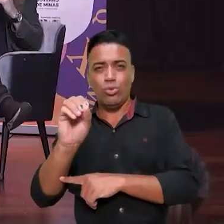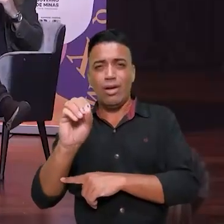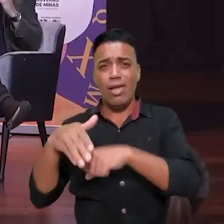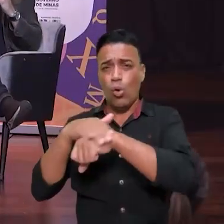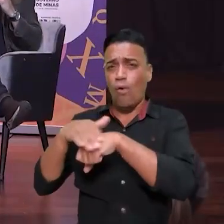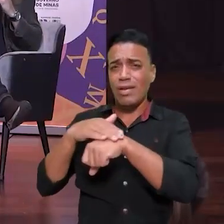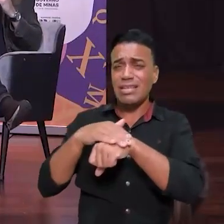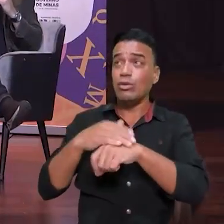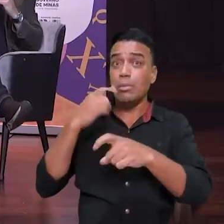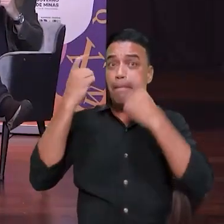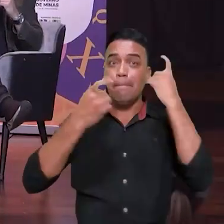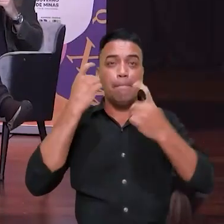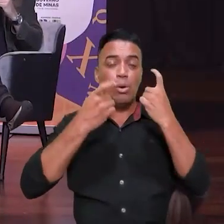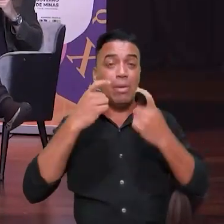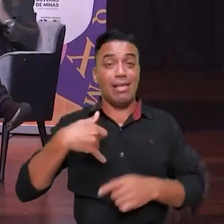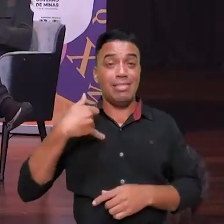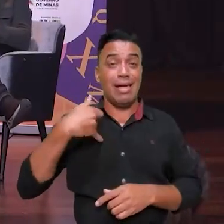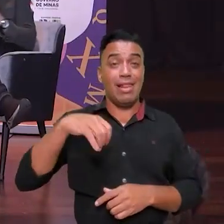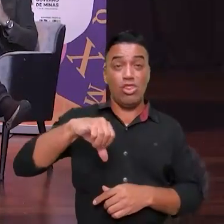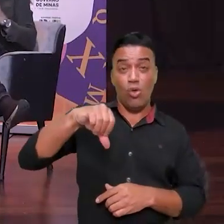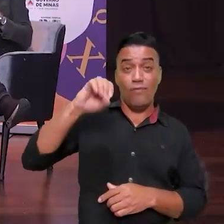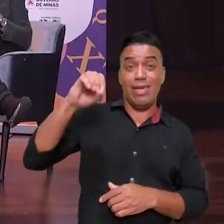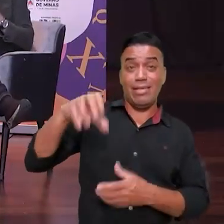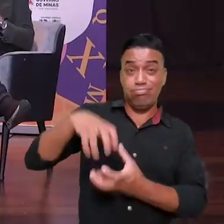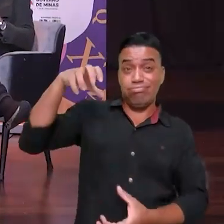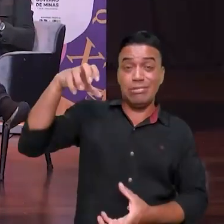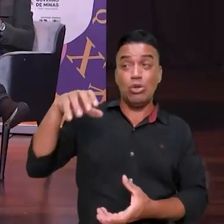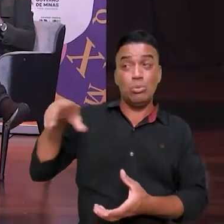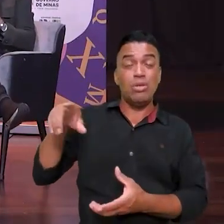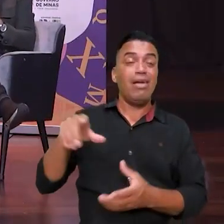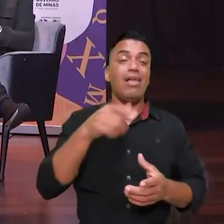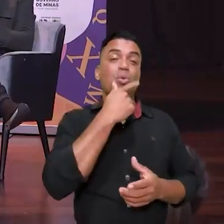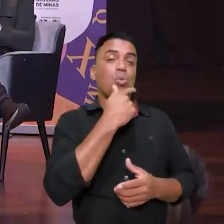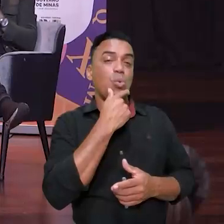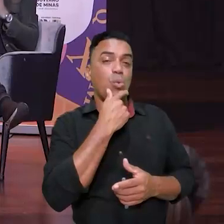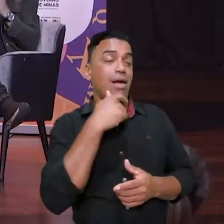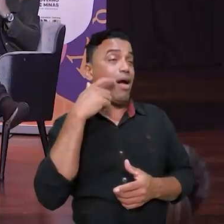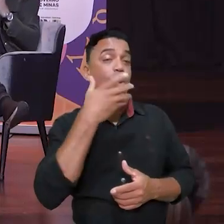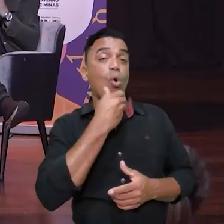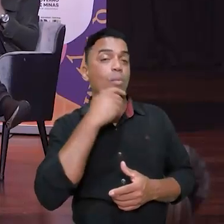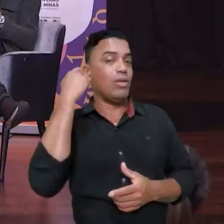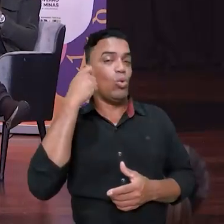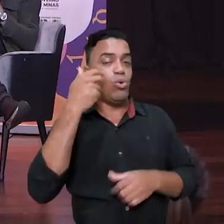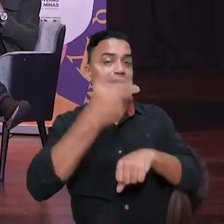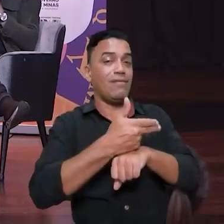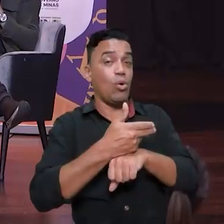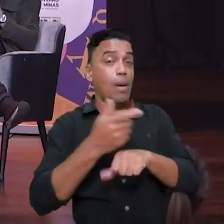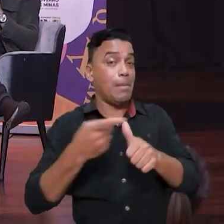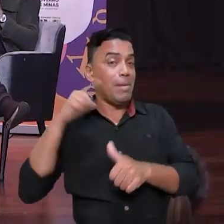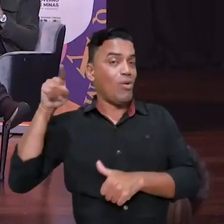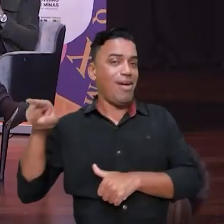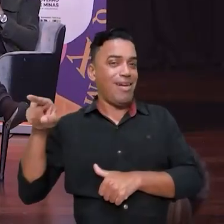mundo preocupado com a Fernanda Montenegro, com mais de 90 anos, todo mundo preocupado, todo mundo em cima dela, e ele no cantinho dele lá. Gravaram primeiro a parte dela, o